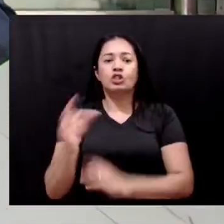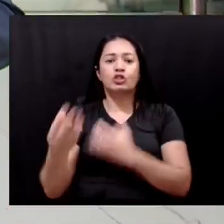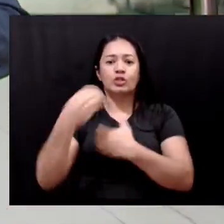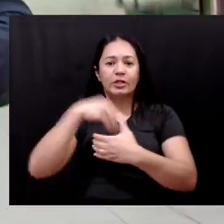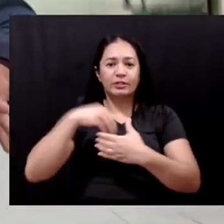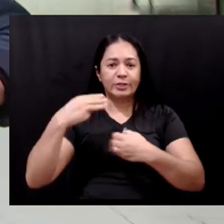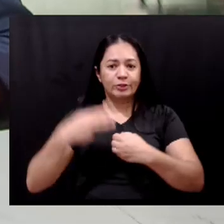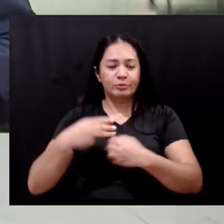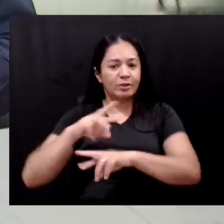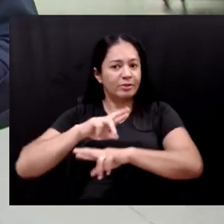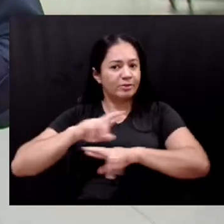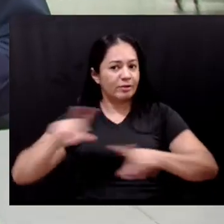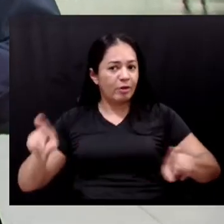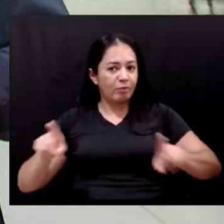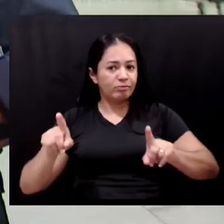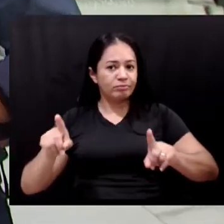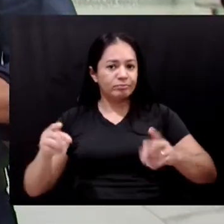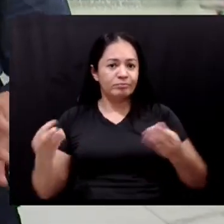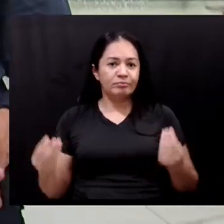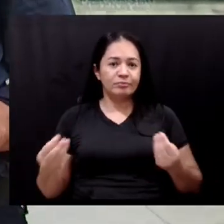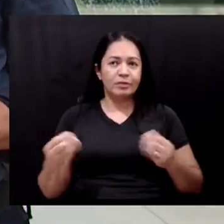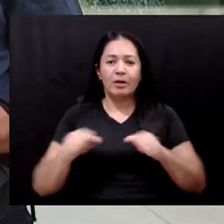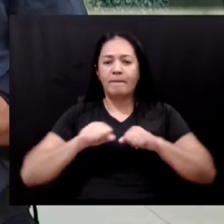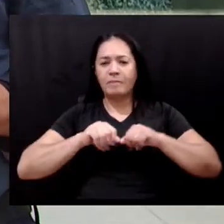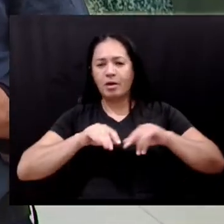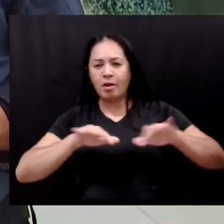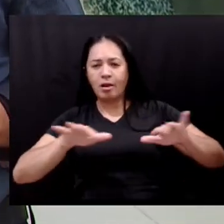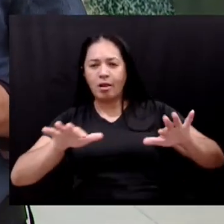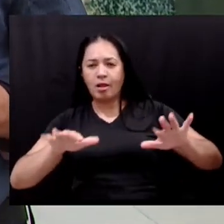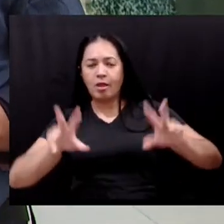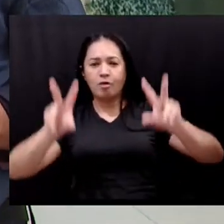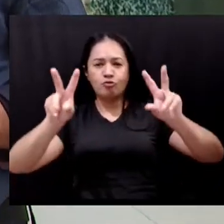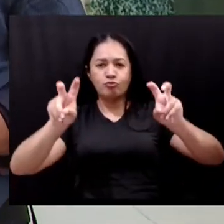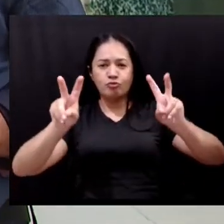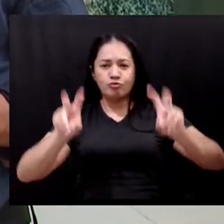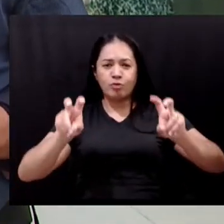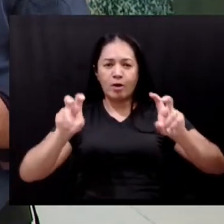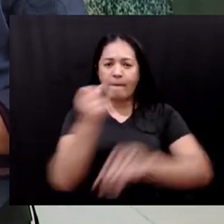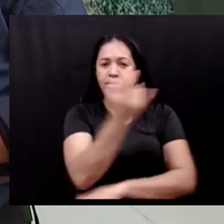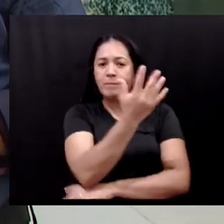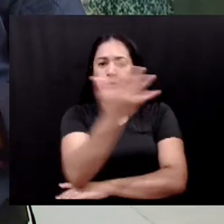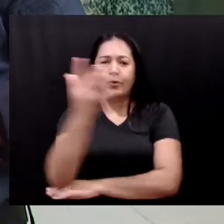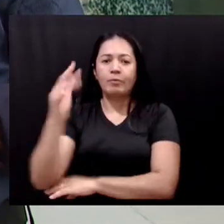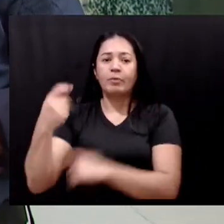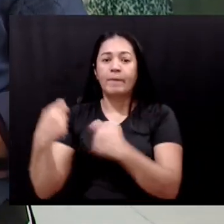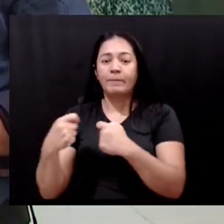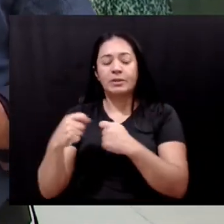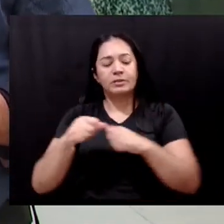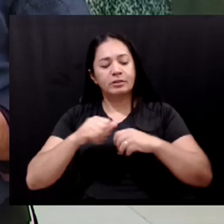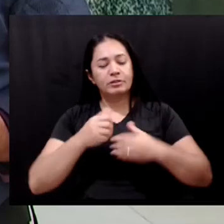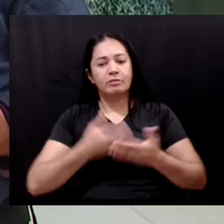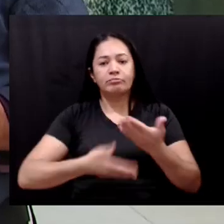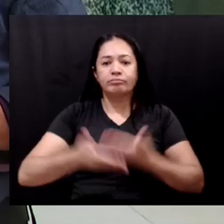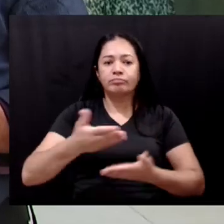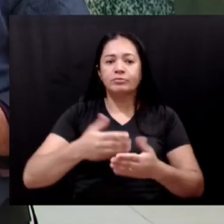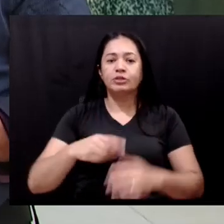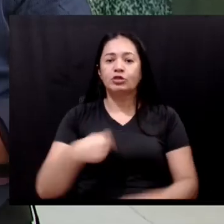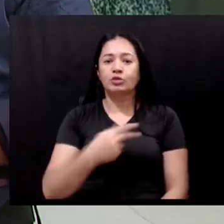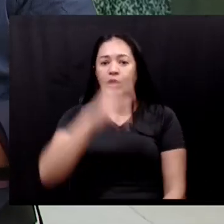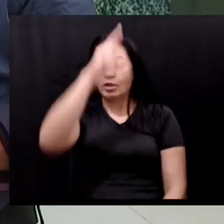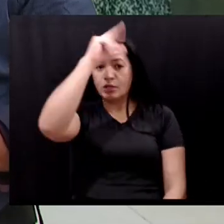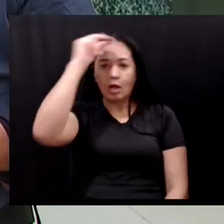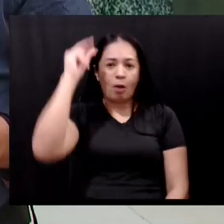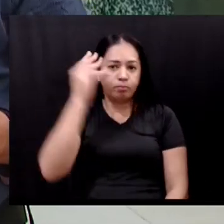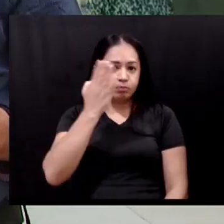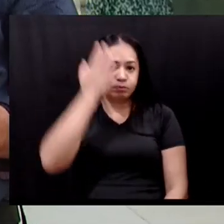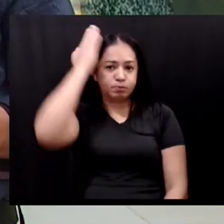ele expande, as questões ambientais têm que ser expandidas. E o nosso prefeito Dário Saad, nesse momento, que é o